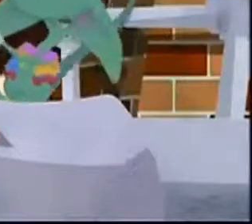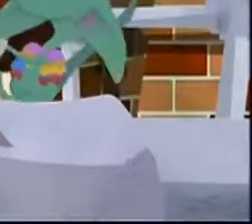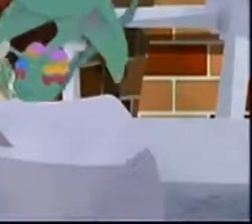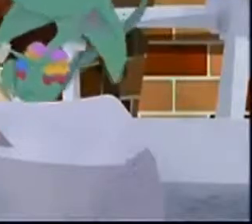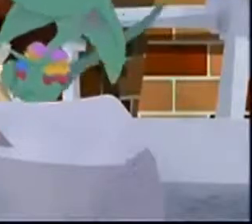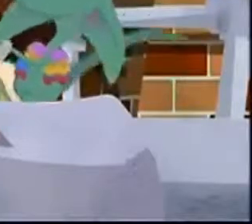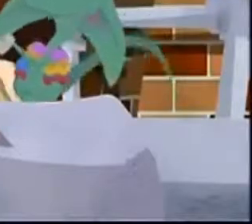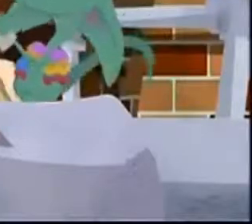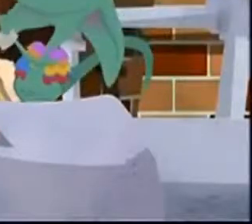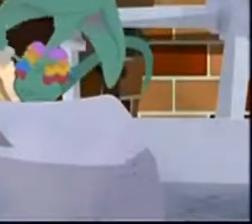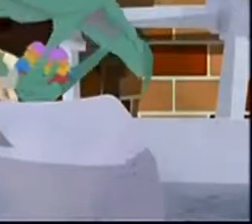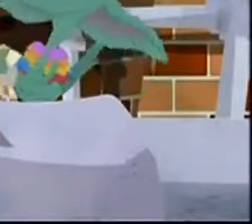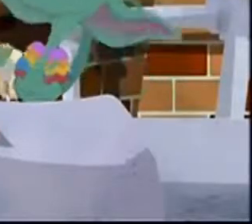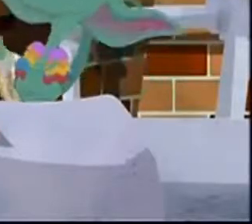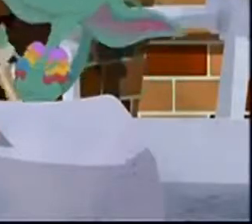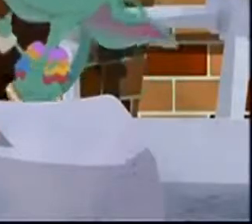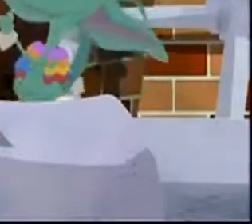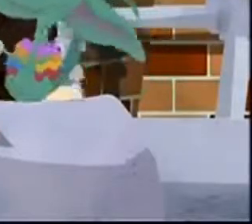Oh